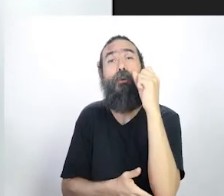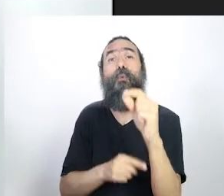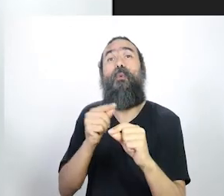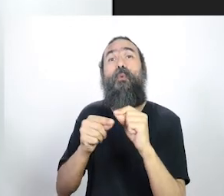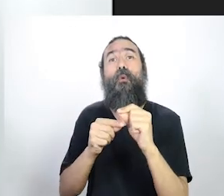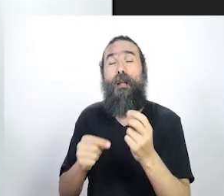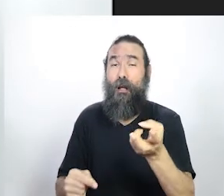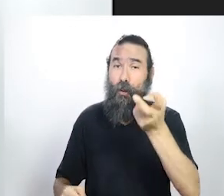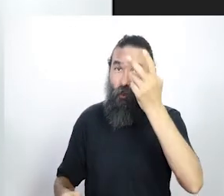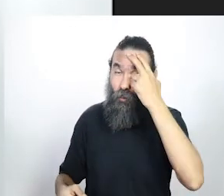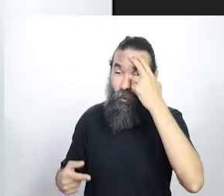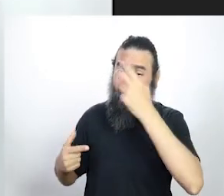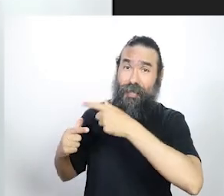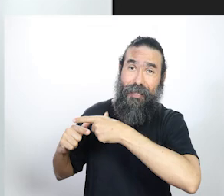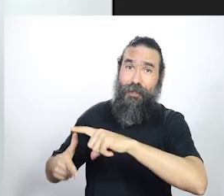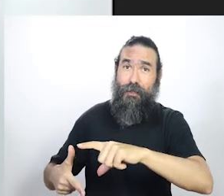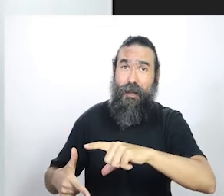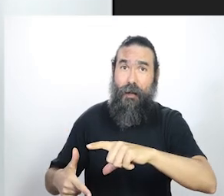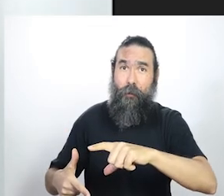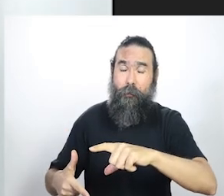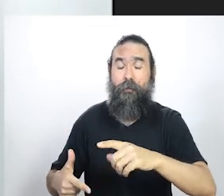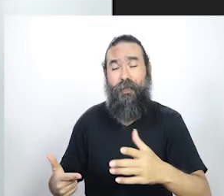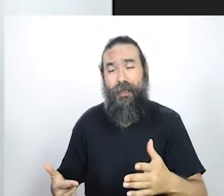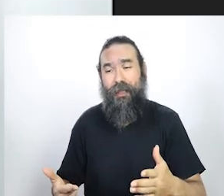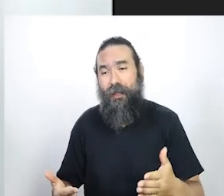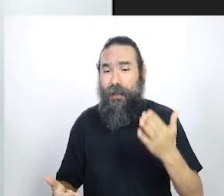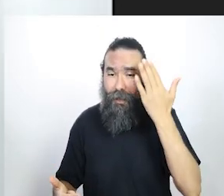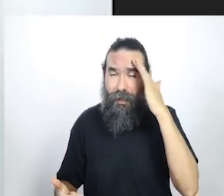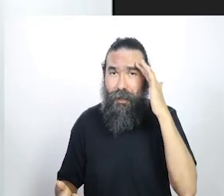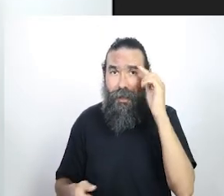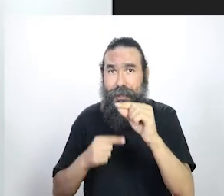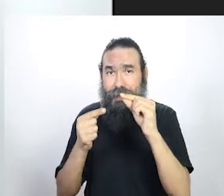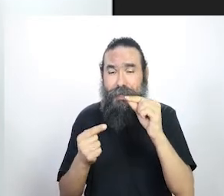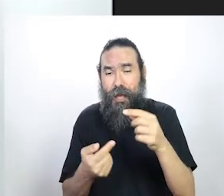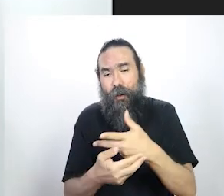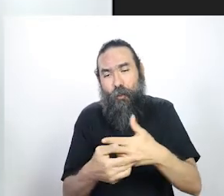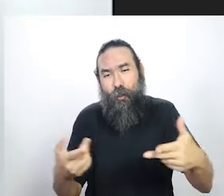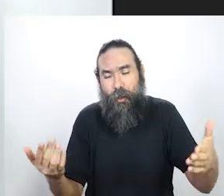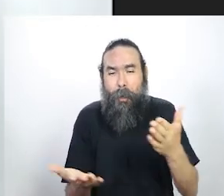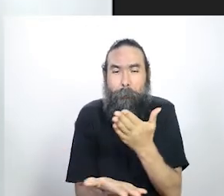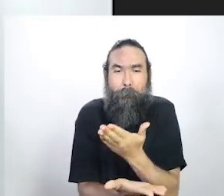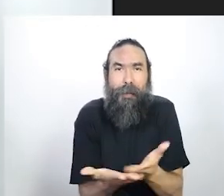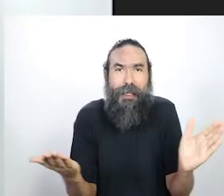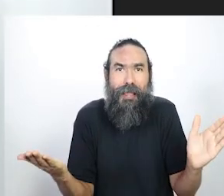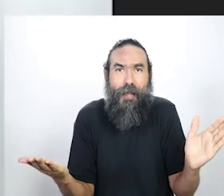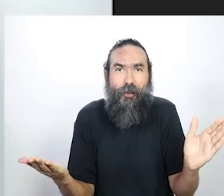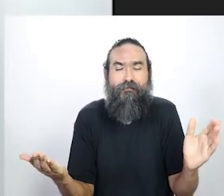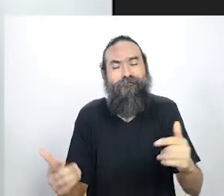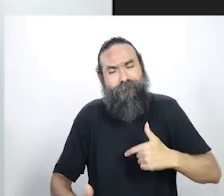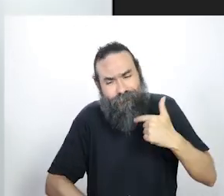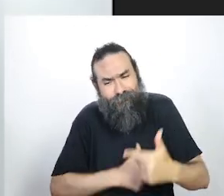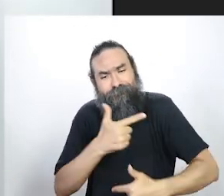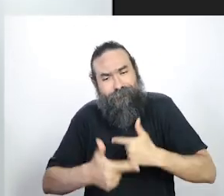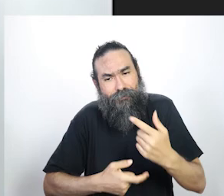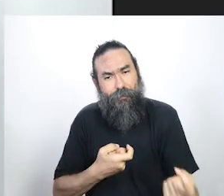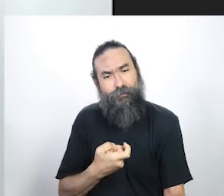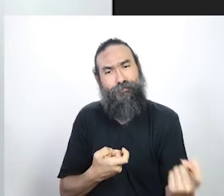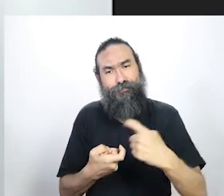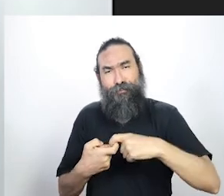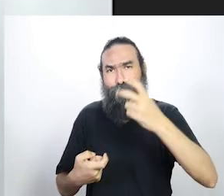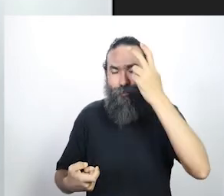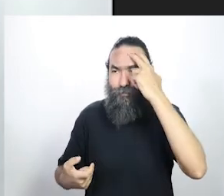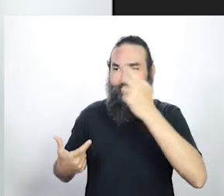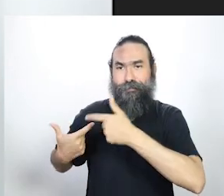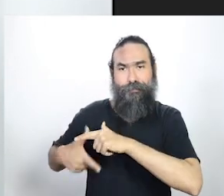assim, perdido muito. A gente conseguiu fazer alguns resgates, inclusive aí no Encontro de Cultura, nos